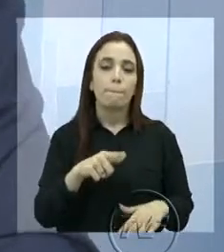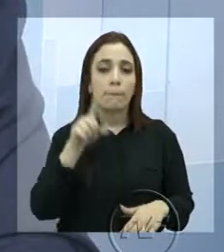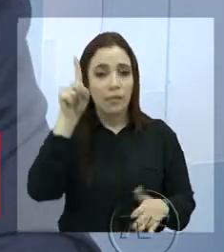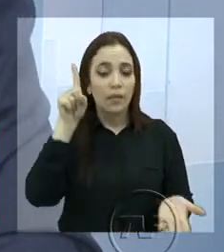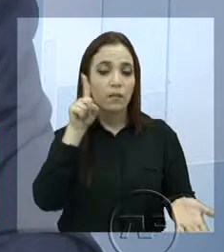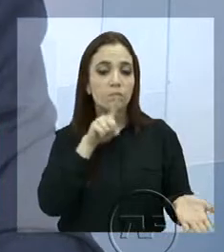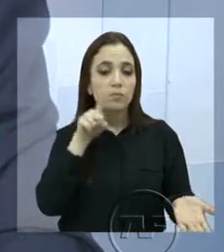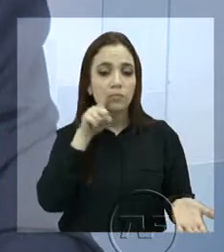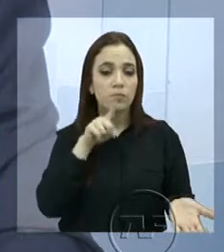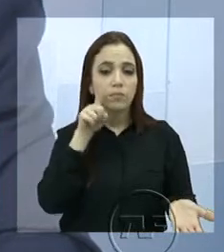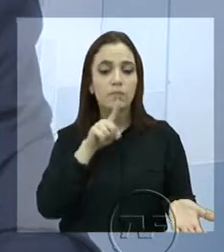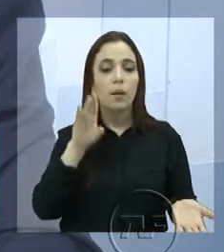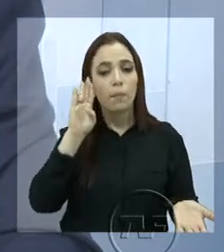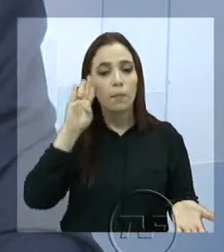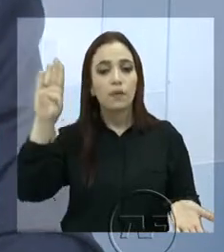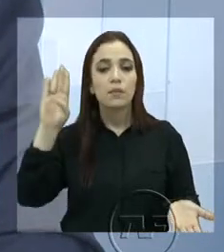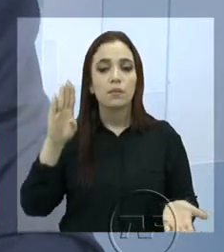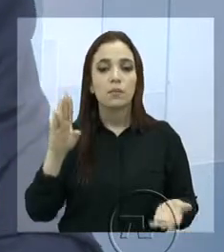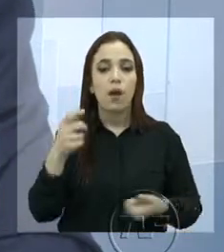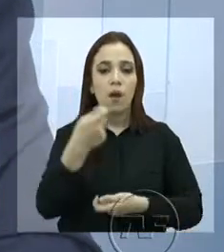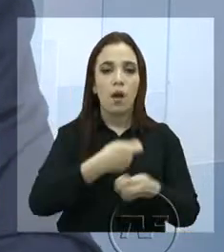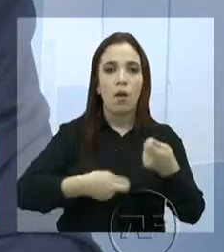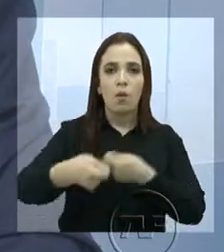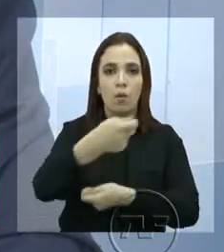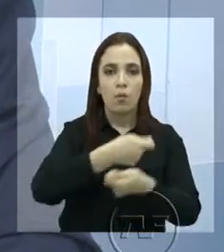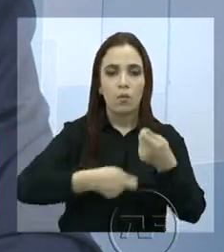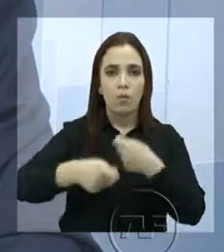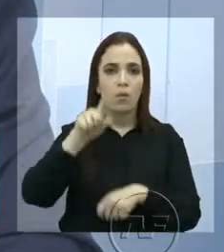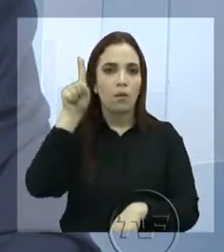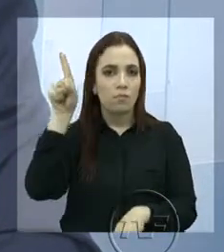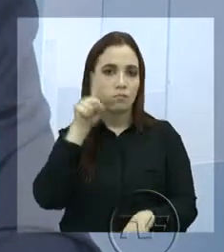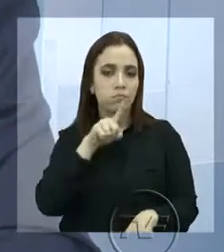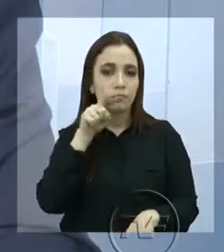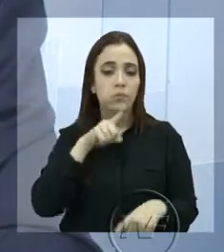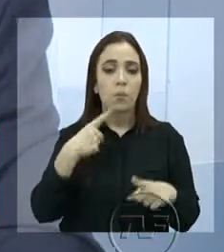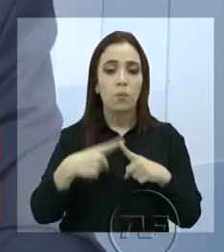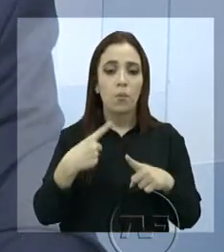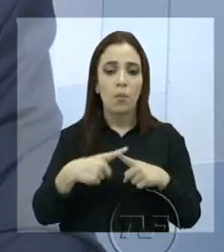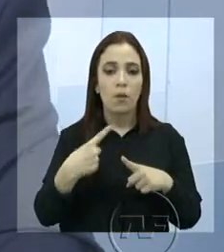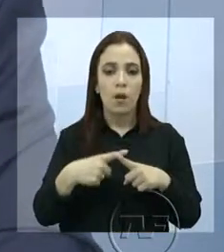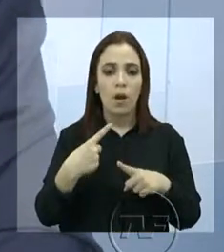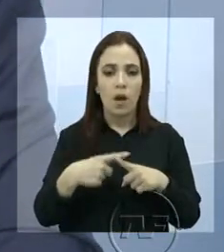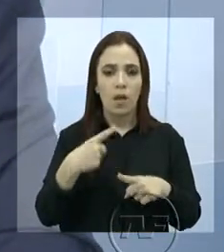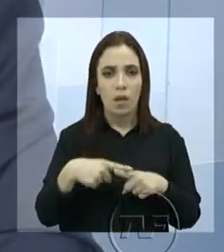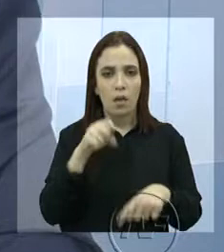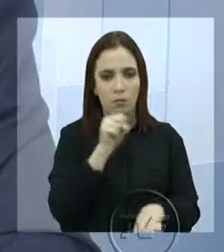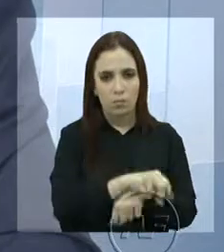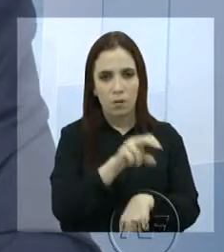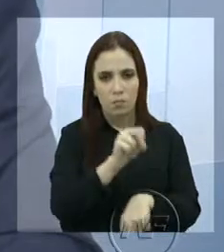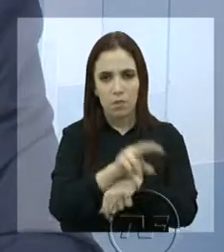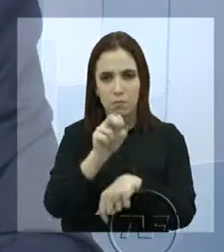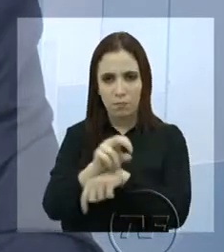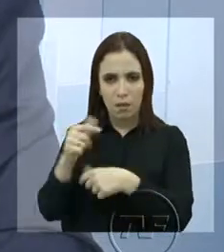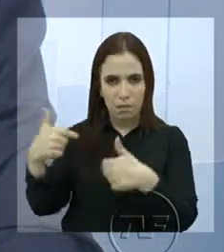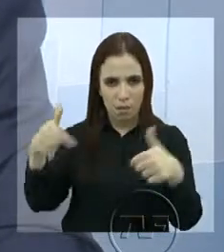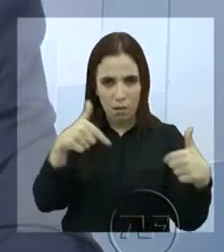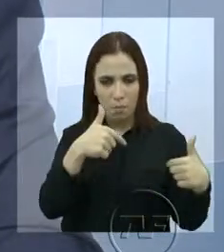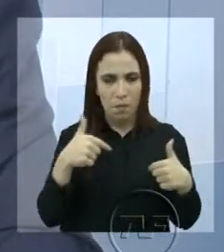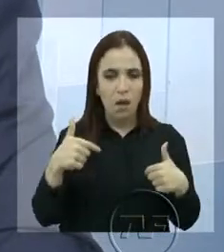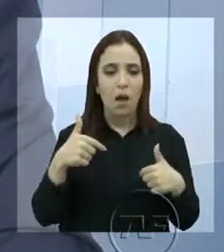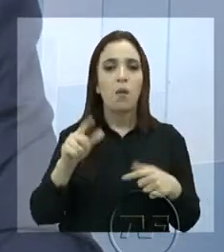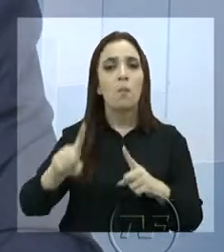Estados Unidos é uma das principais forças econômicas dos Estados Unidos, porque ela não emprega simplesmente, não é uma questão simplesmente de cultura e arte,